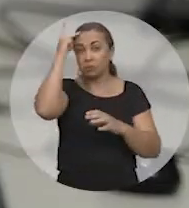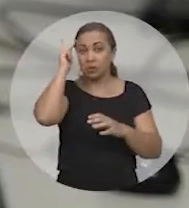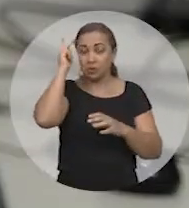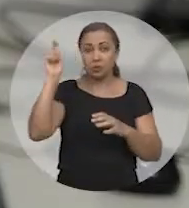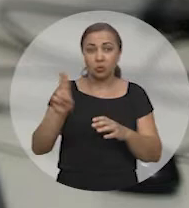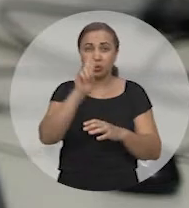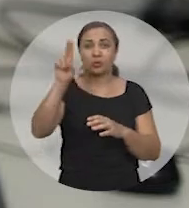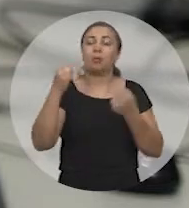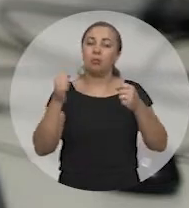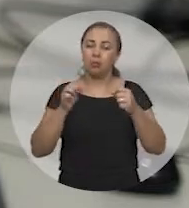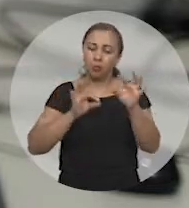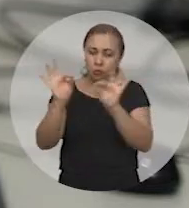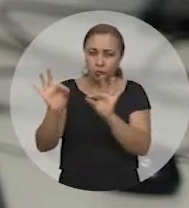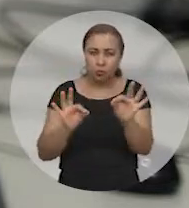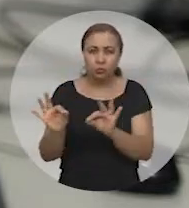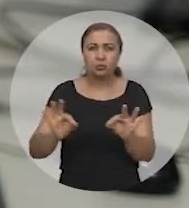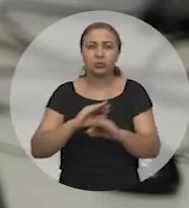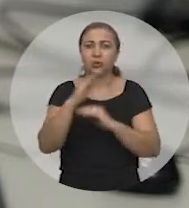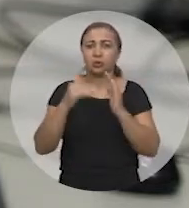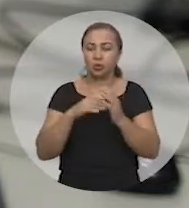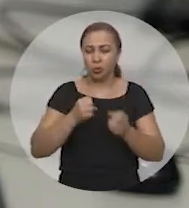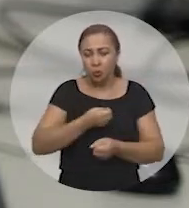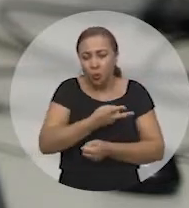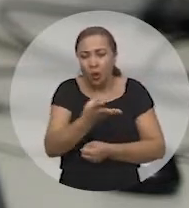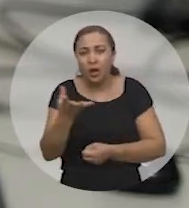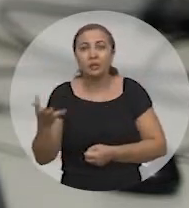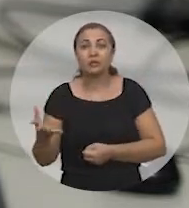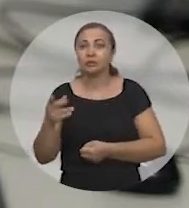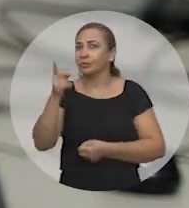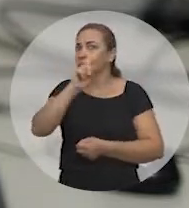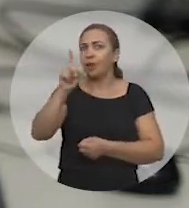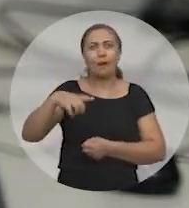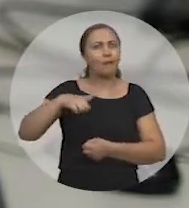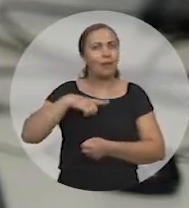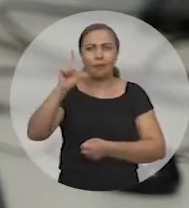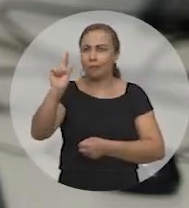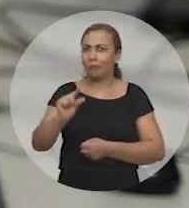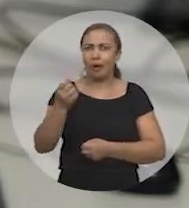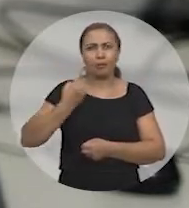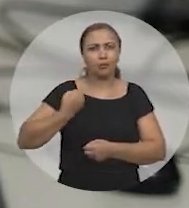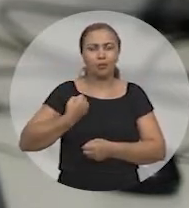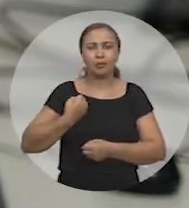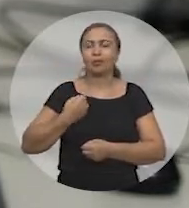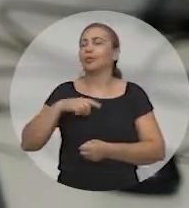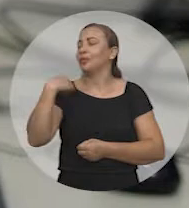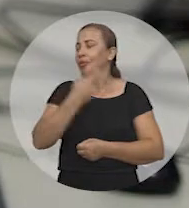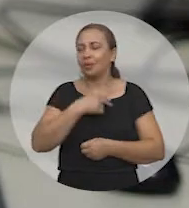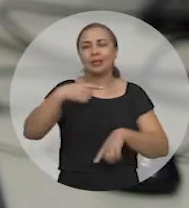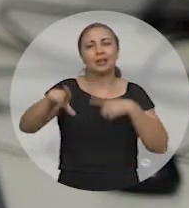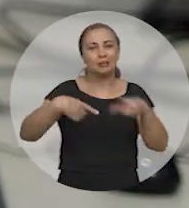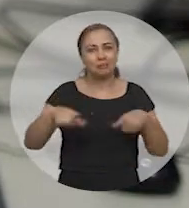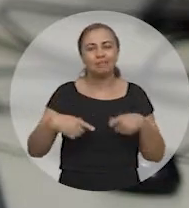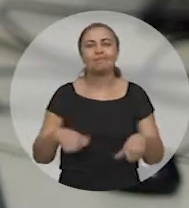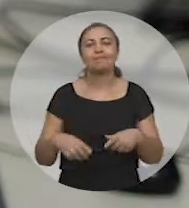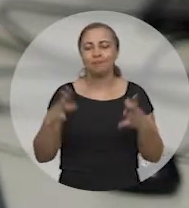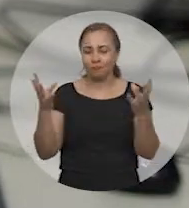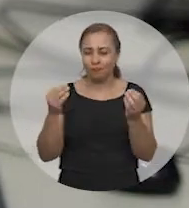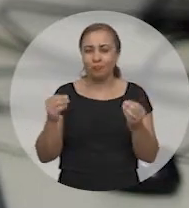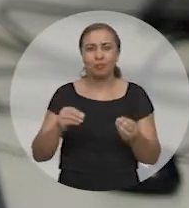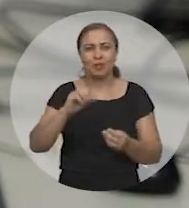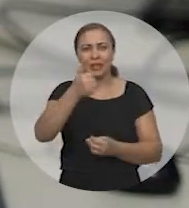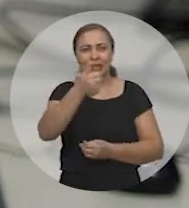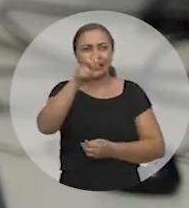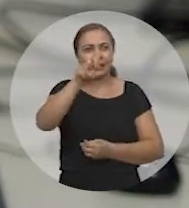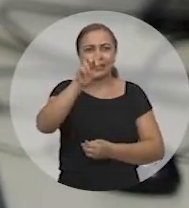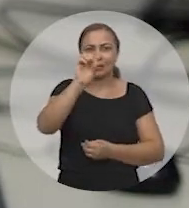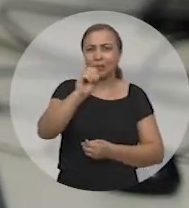então a gente pode gerenciar toda esse quantitativo que não foi pequeno pelo contrário a gente trabalhou em torno a gente trabalhou em